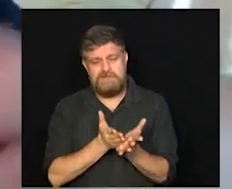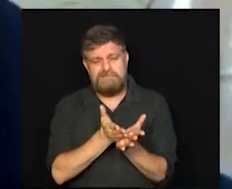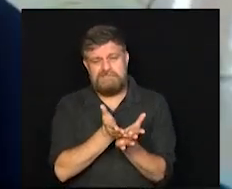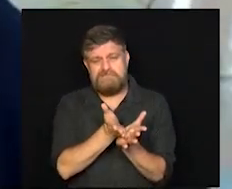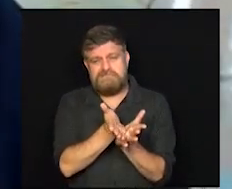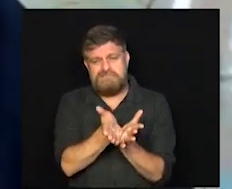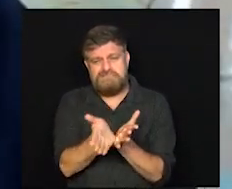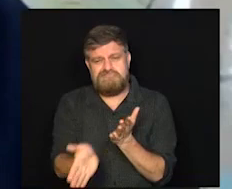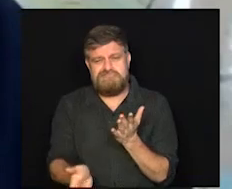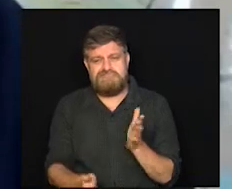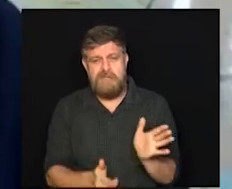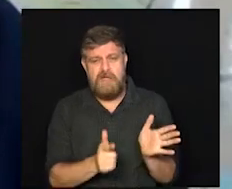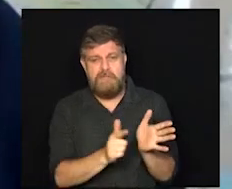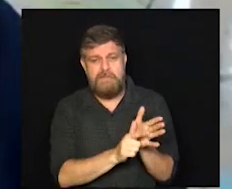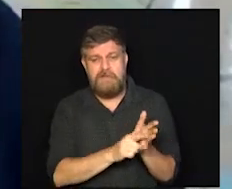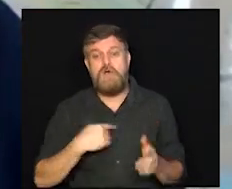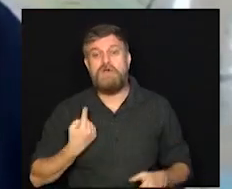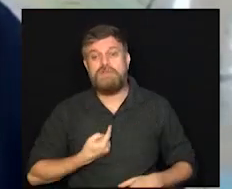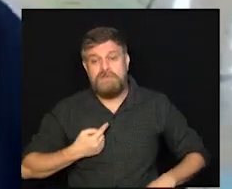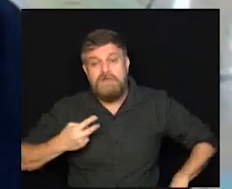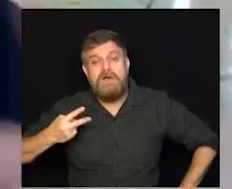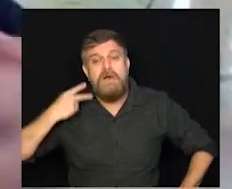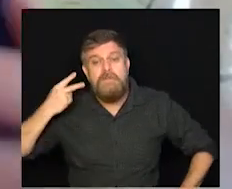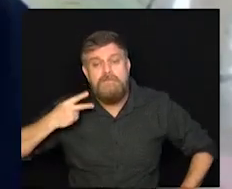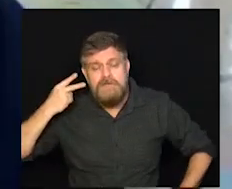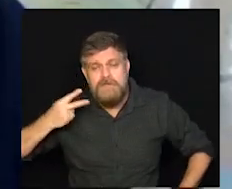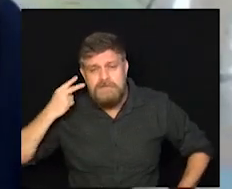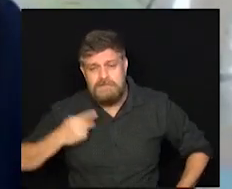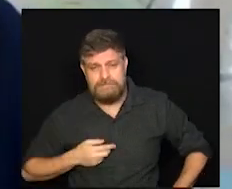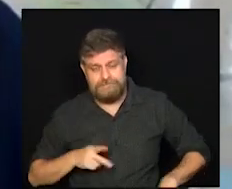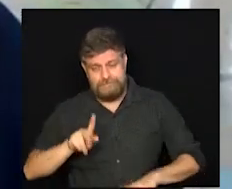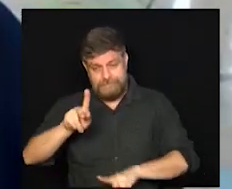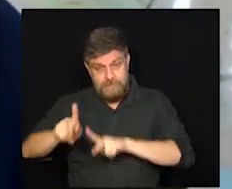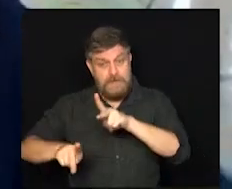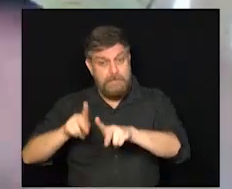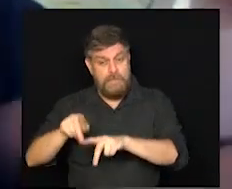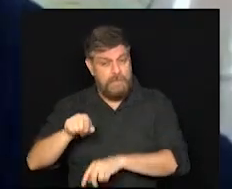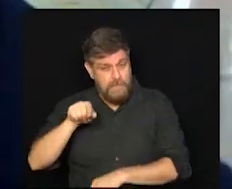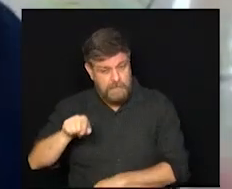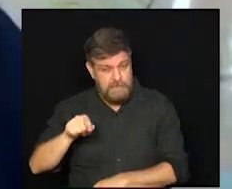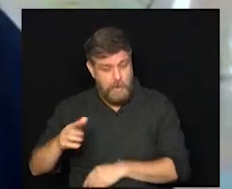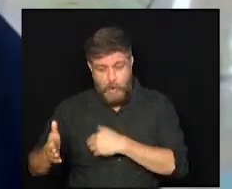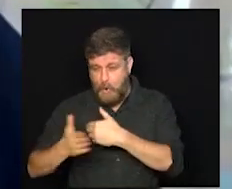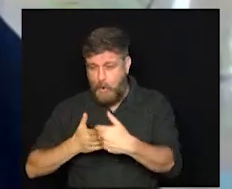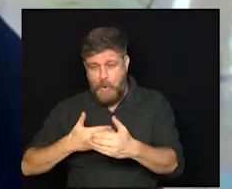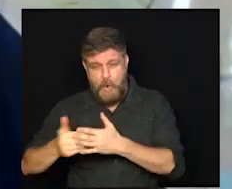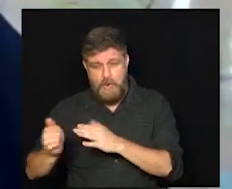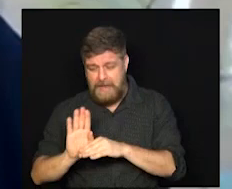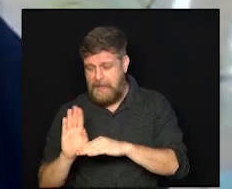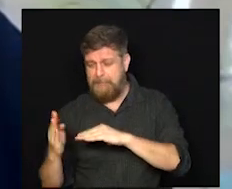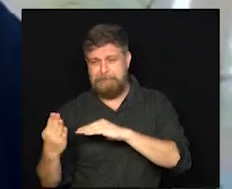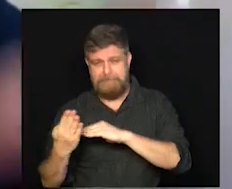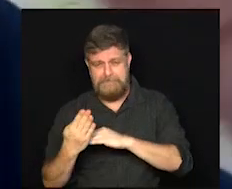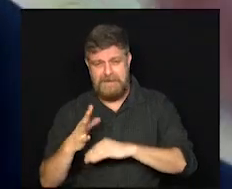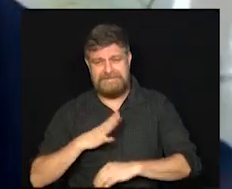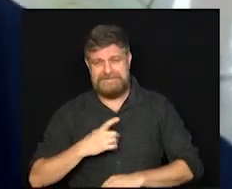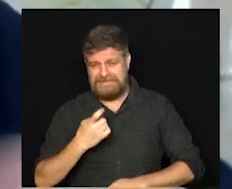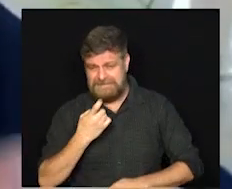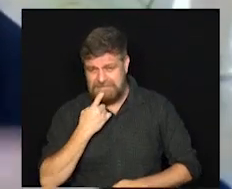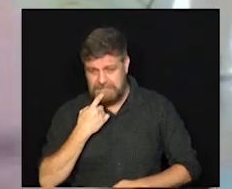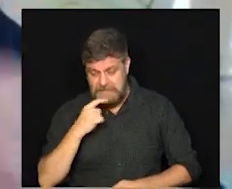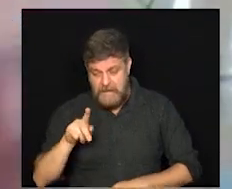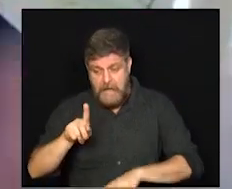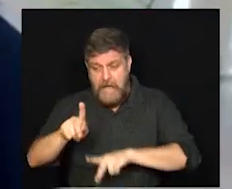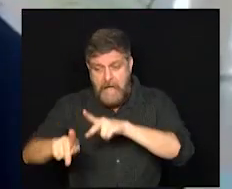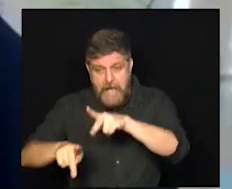Por exemplo, nós parlamentares. A população de qualquer parte da cidade, ela